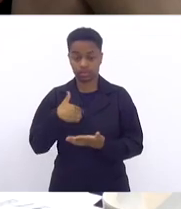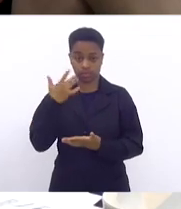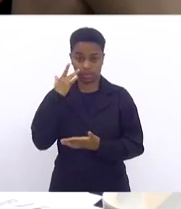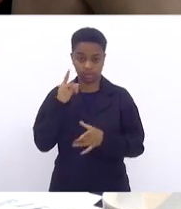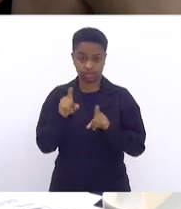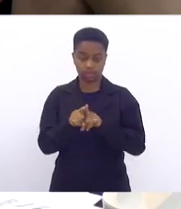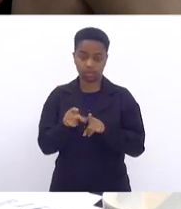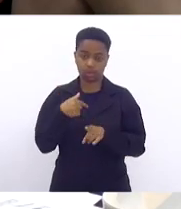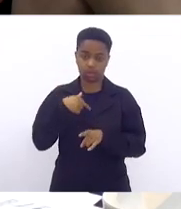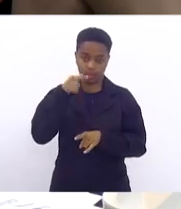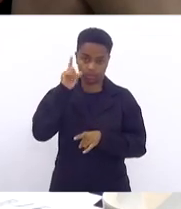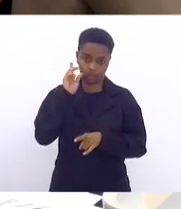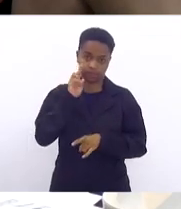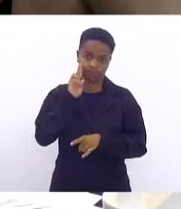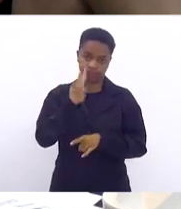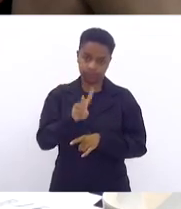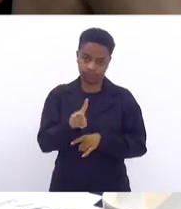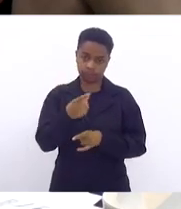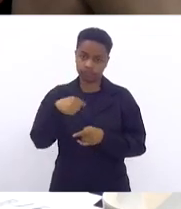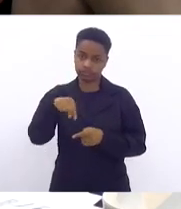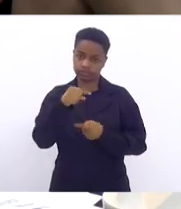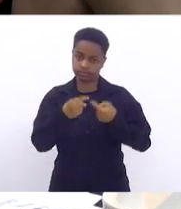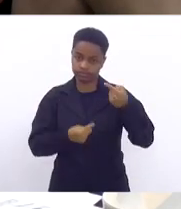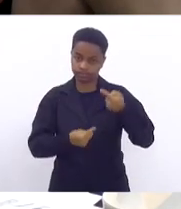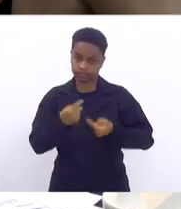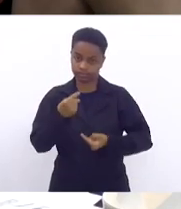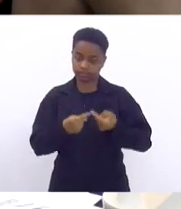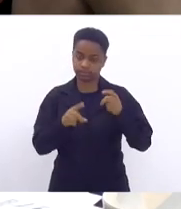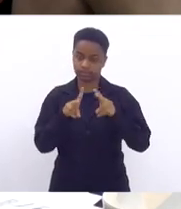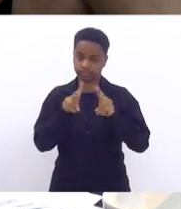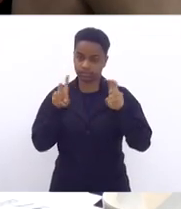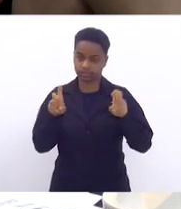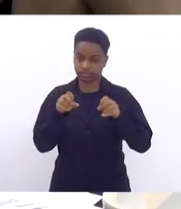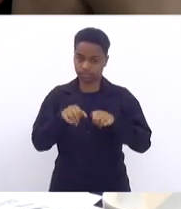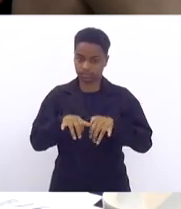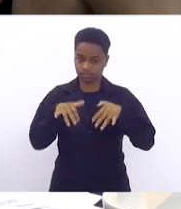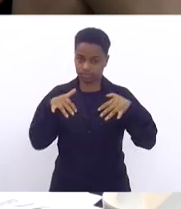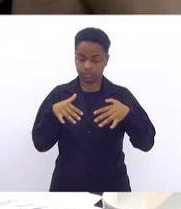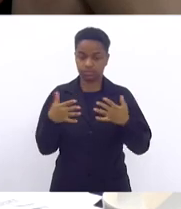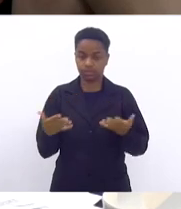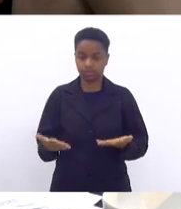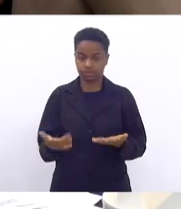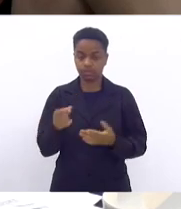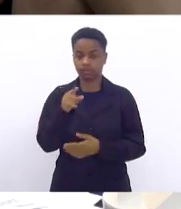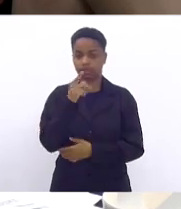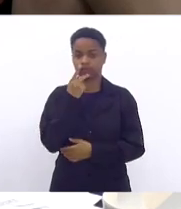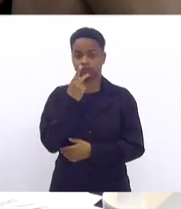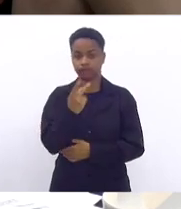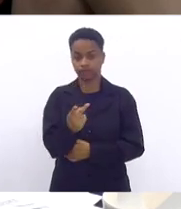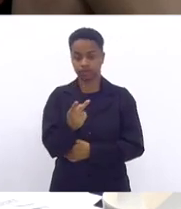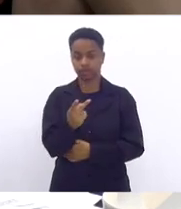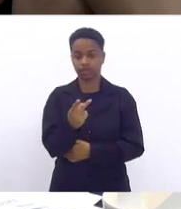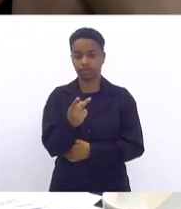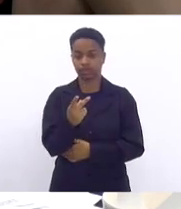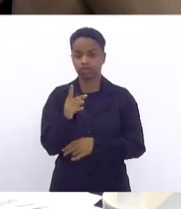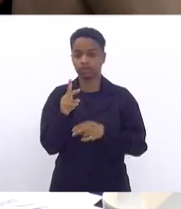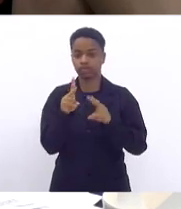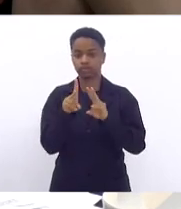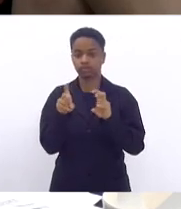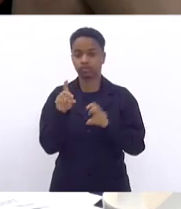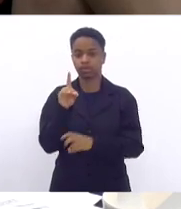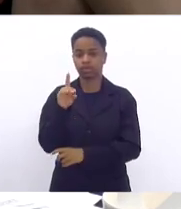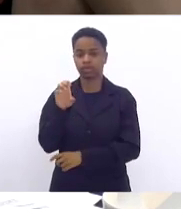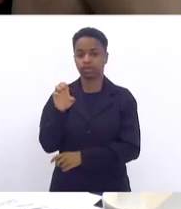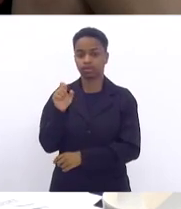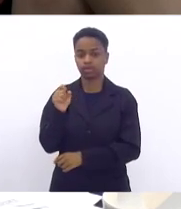vi o senhor discutir essa questão em plenário, e o senhor acentuou as questões dos depósitos.